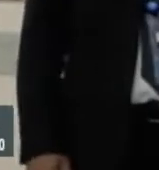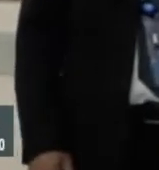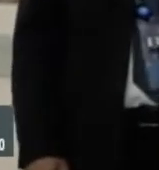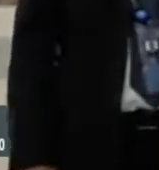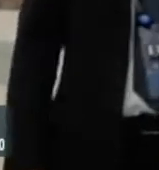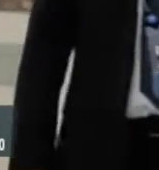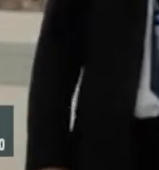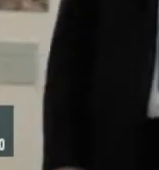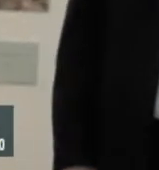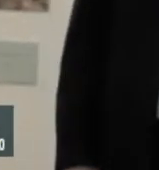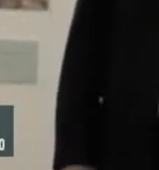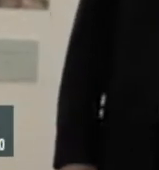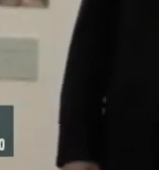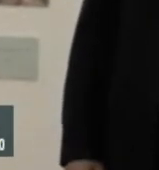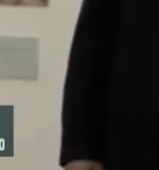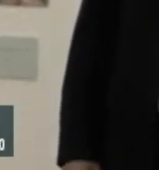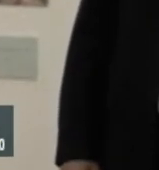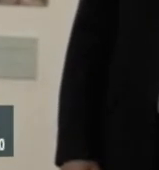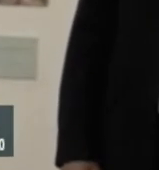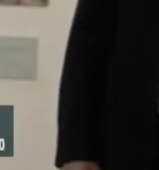Eu?